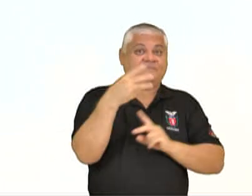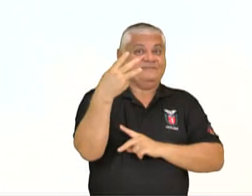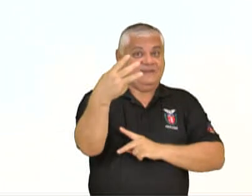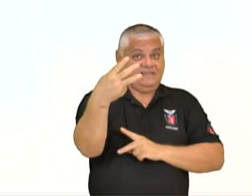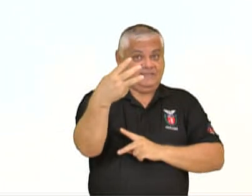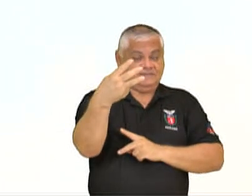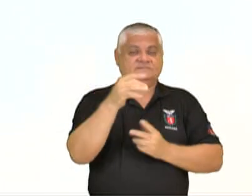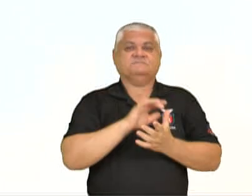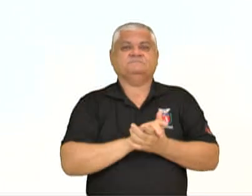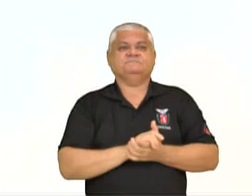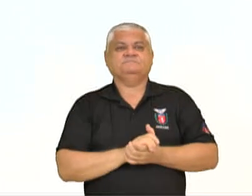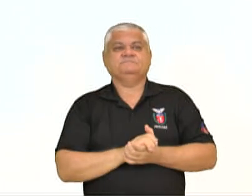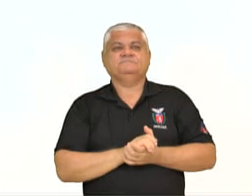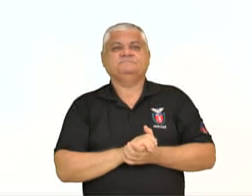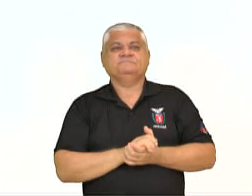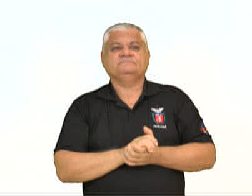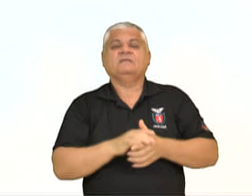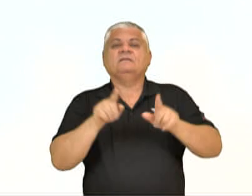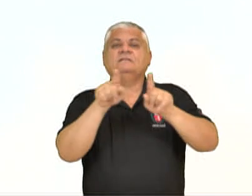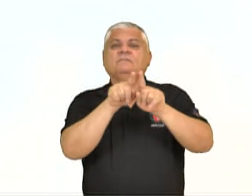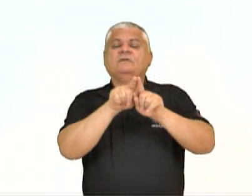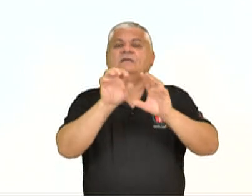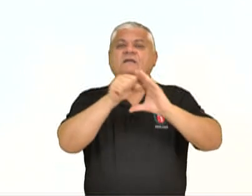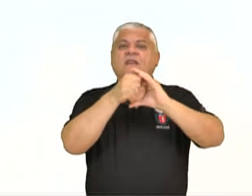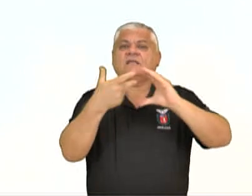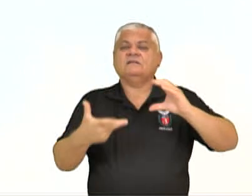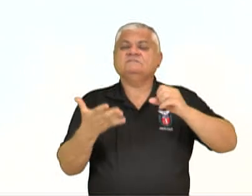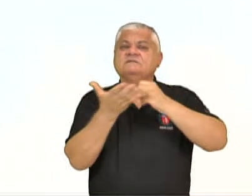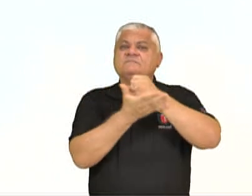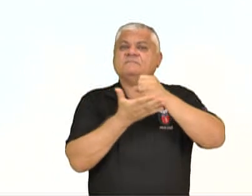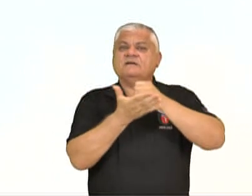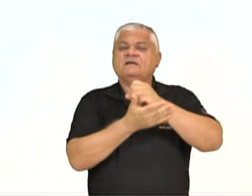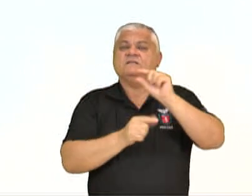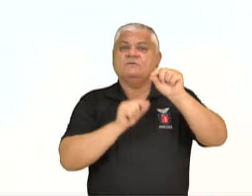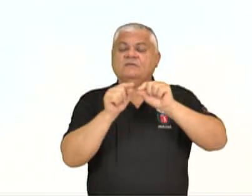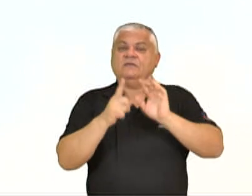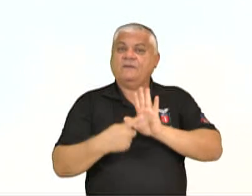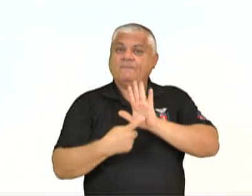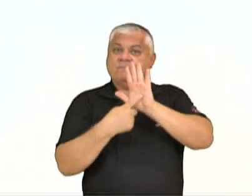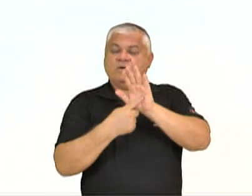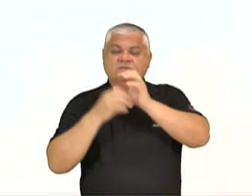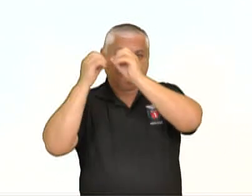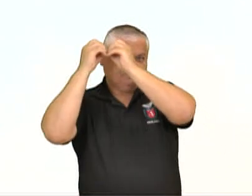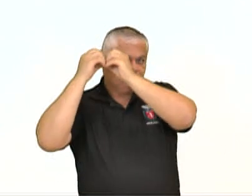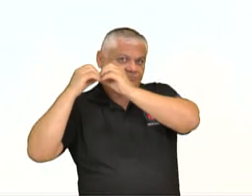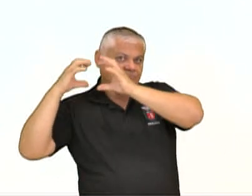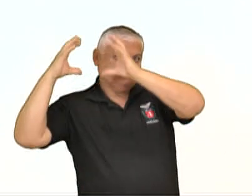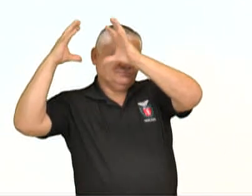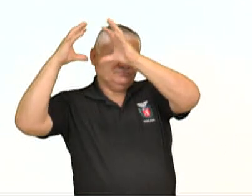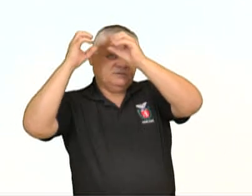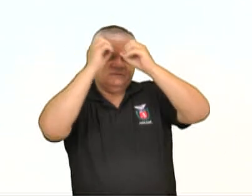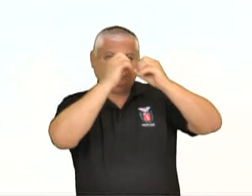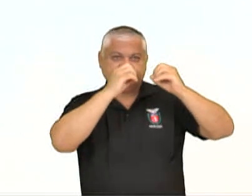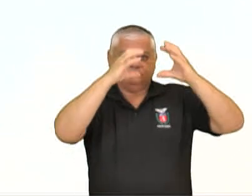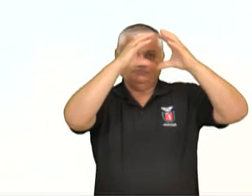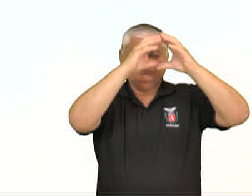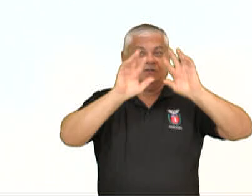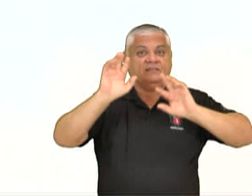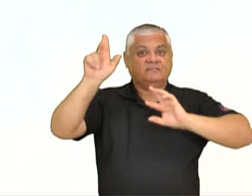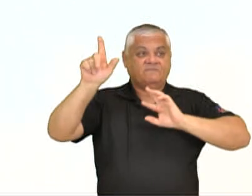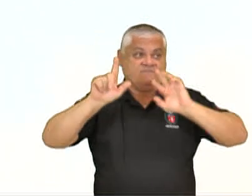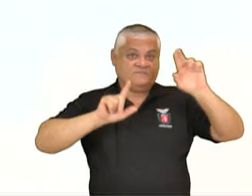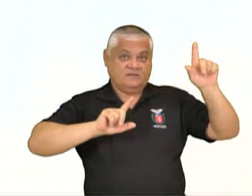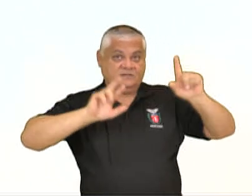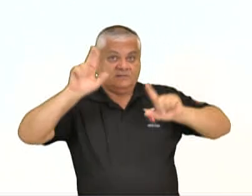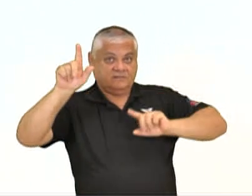3 quadrinhos, e as características básicas. Então, elas apresentam balões de diferentes tipos e formas que mostram